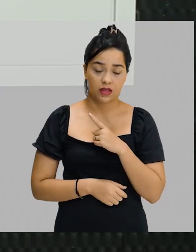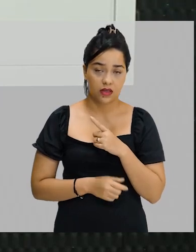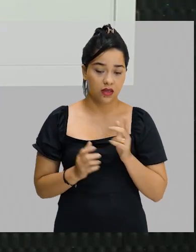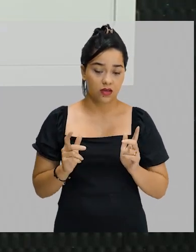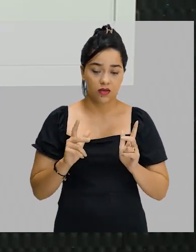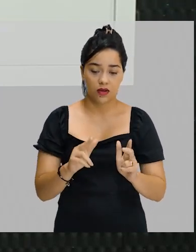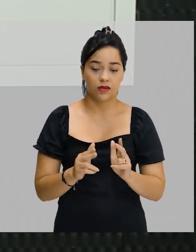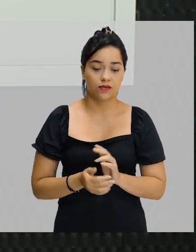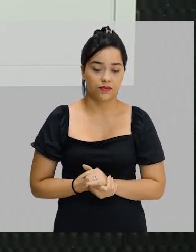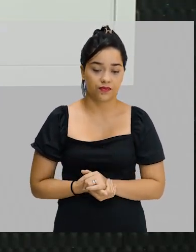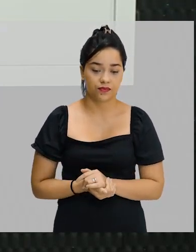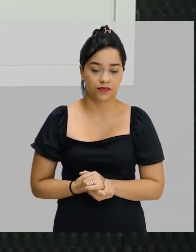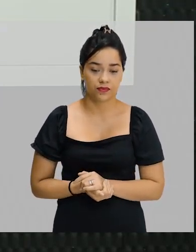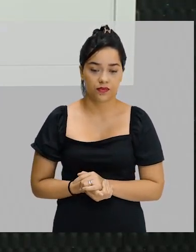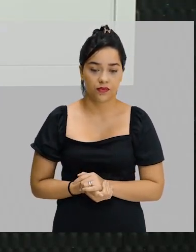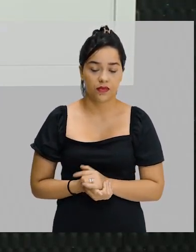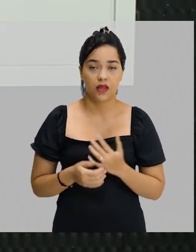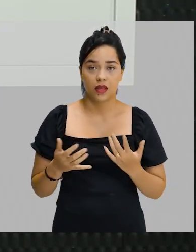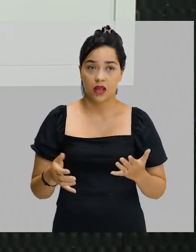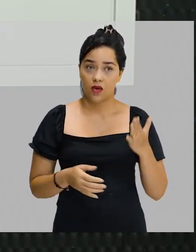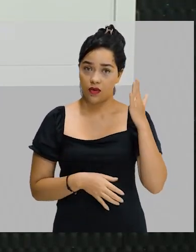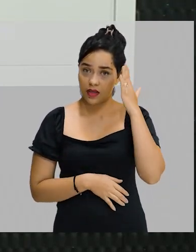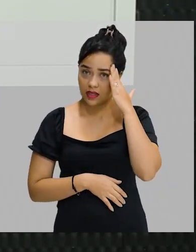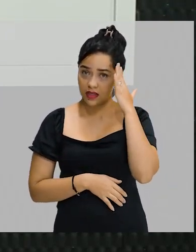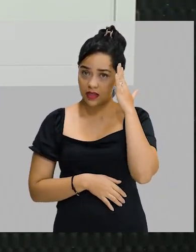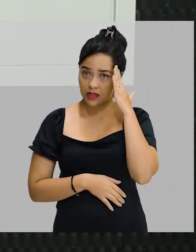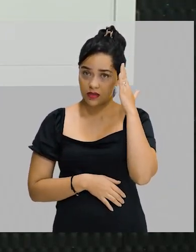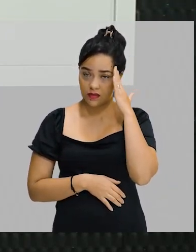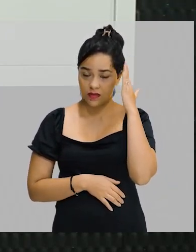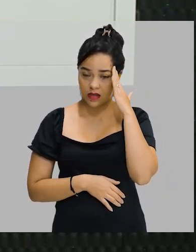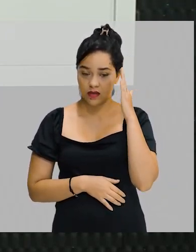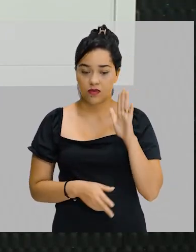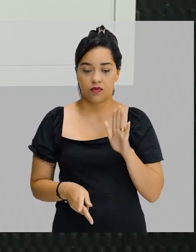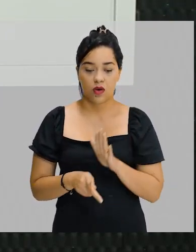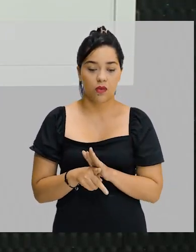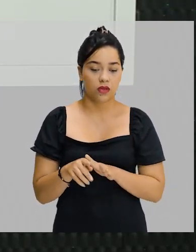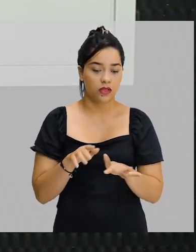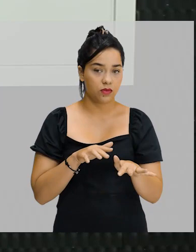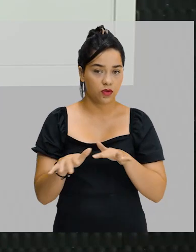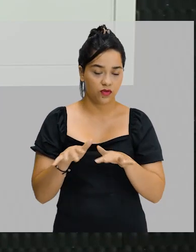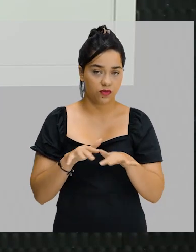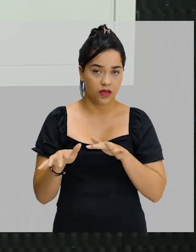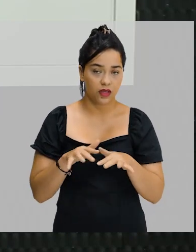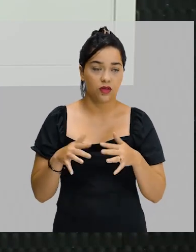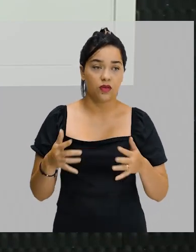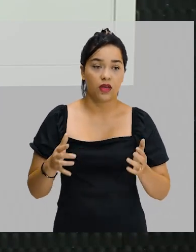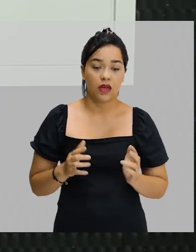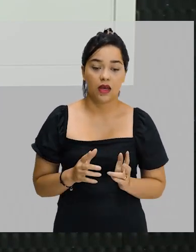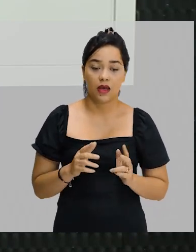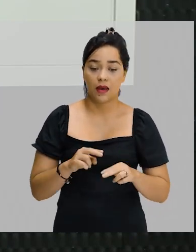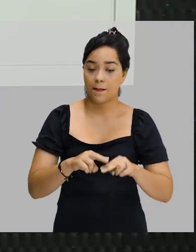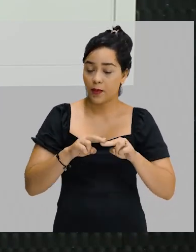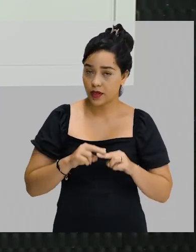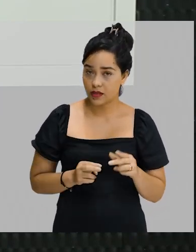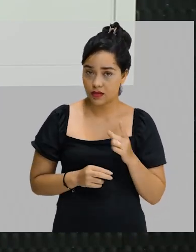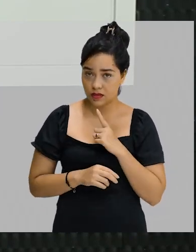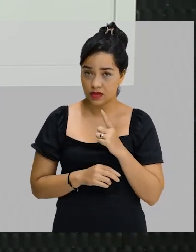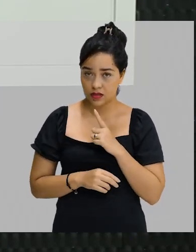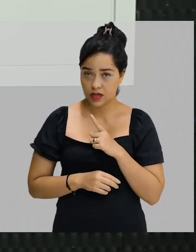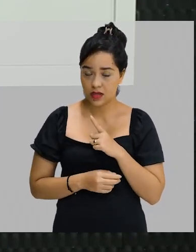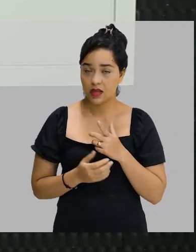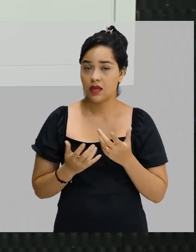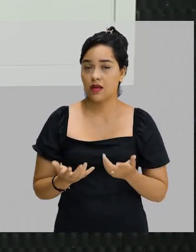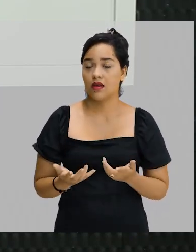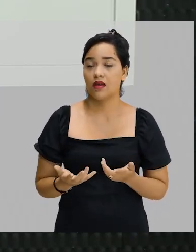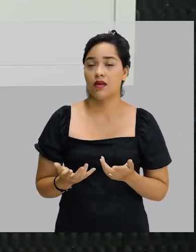nisso. Então uma interpretação deste movimento circular é justamente esta interpretação aqui